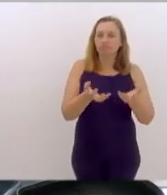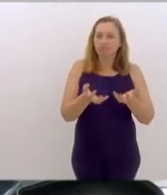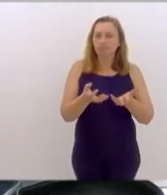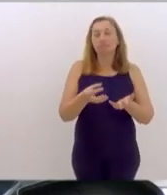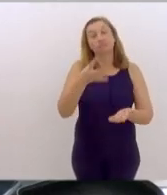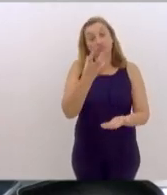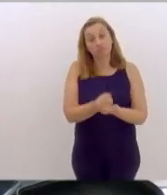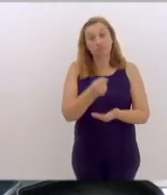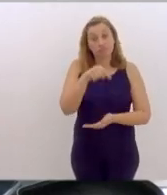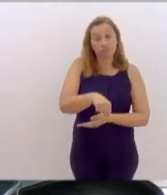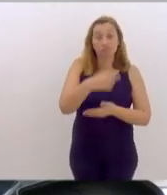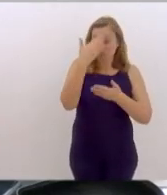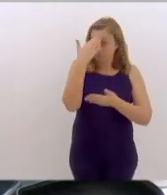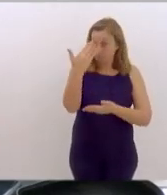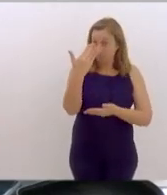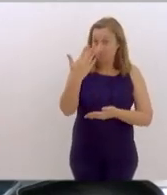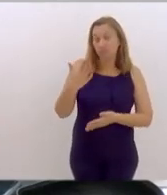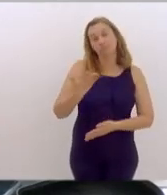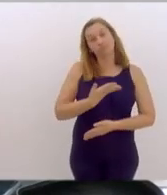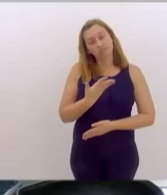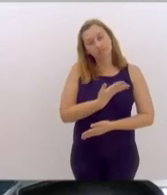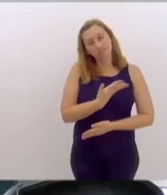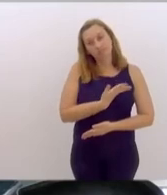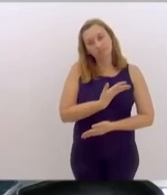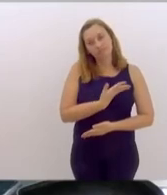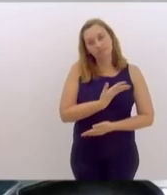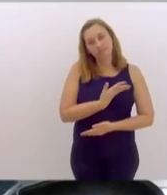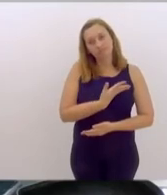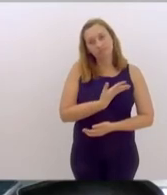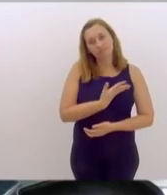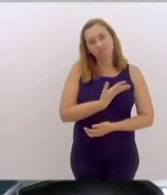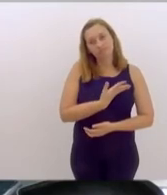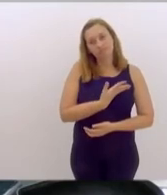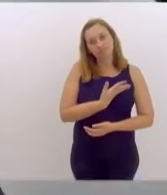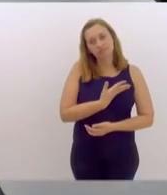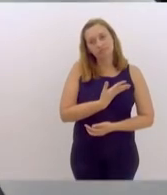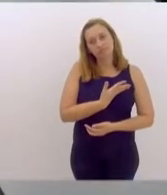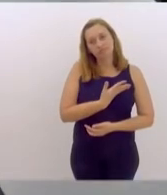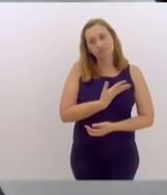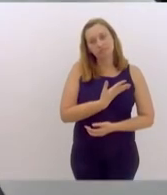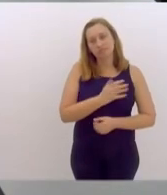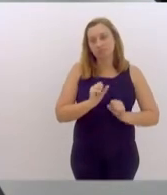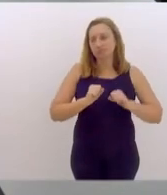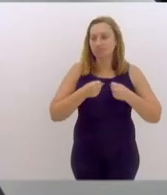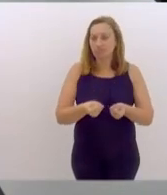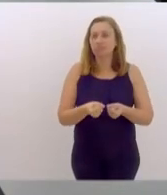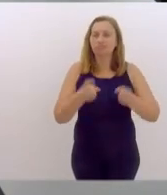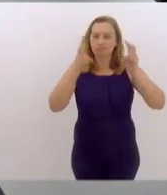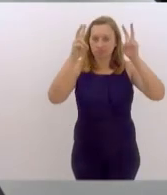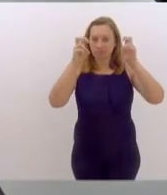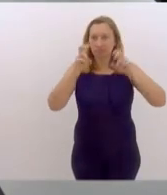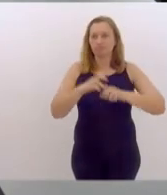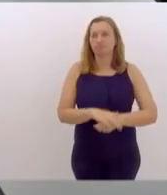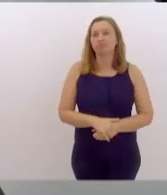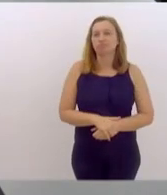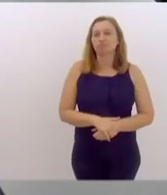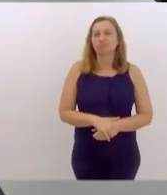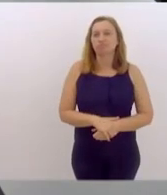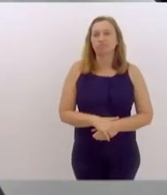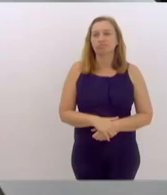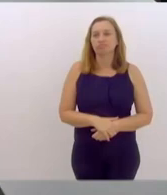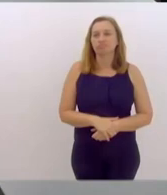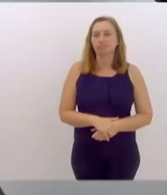fazer esse registro aqui de agradecimento a minha colega amiga com sua entrega que é esse tema a